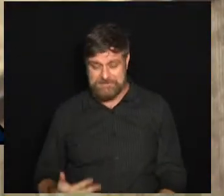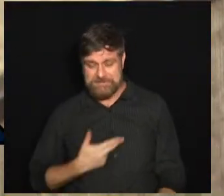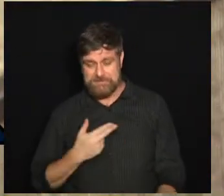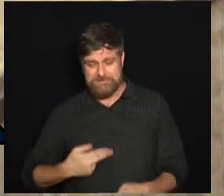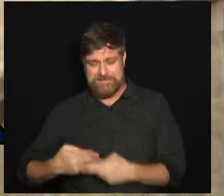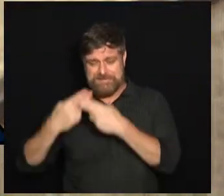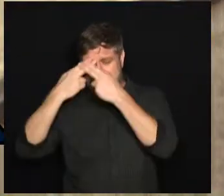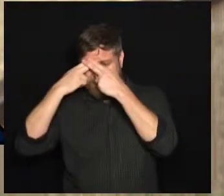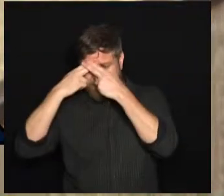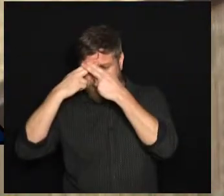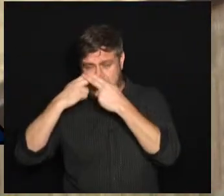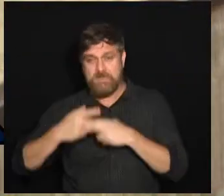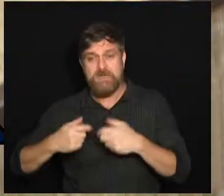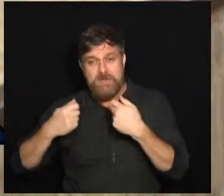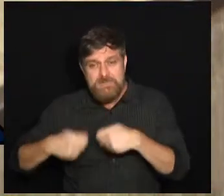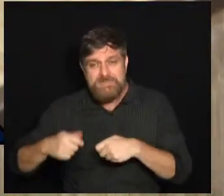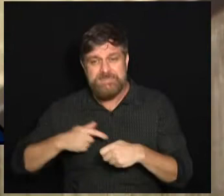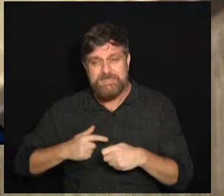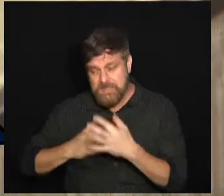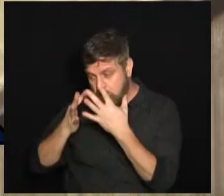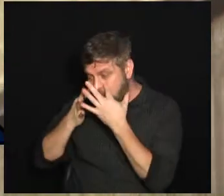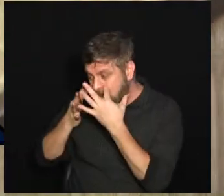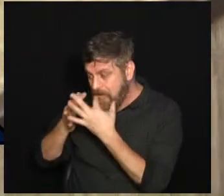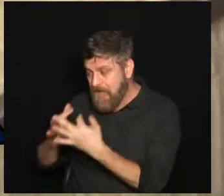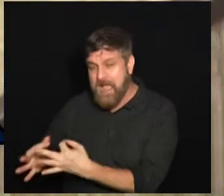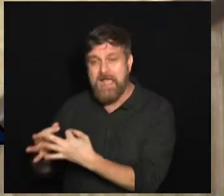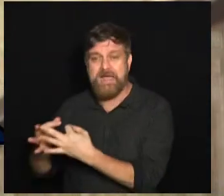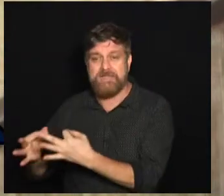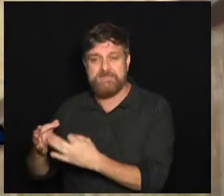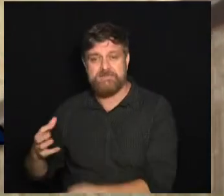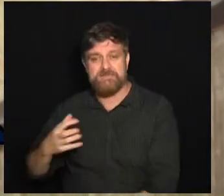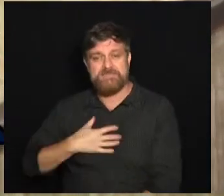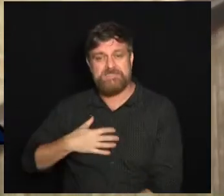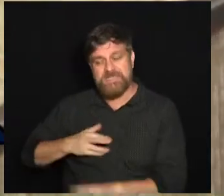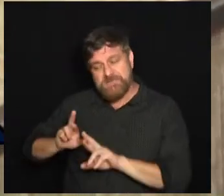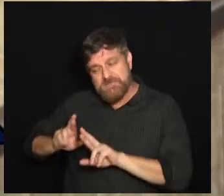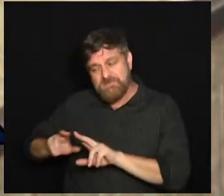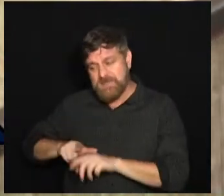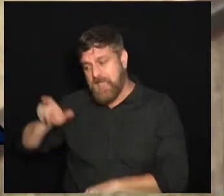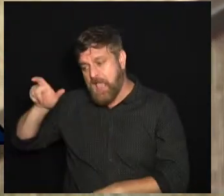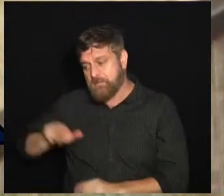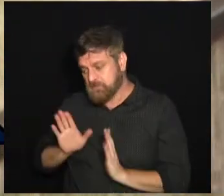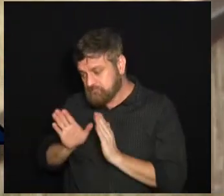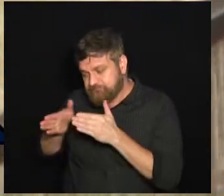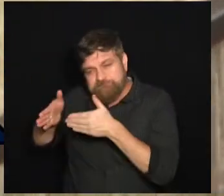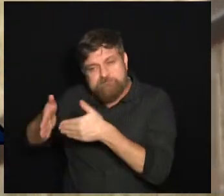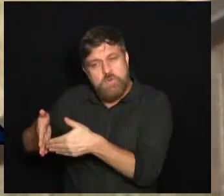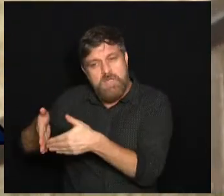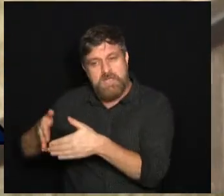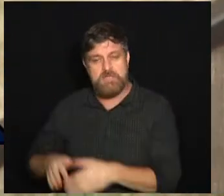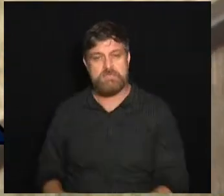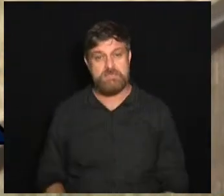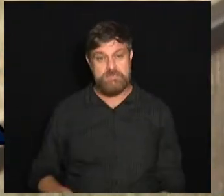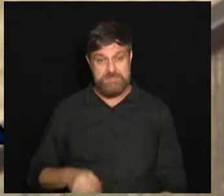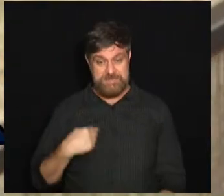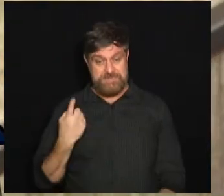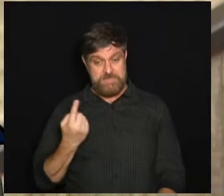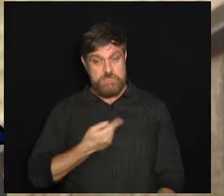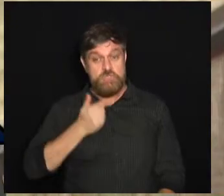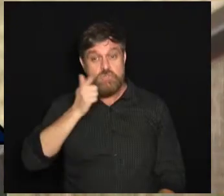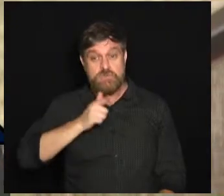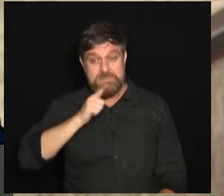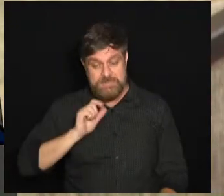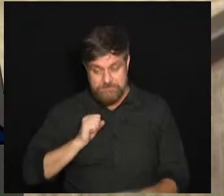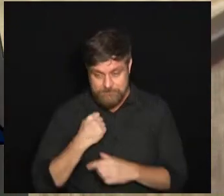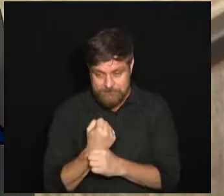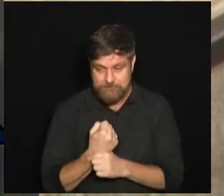pós-cirúrgico exige uma atenção diferenciada para aquele paciente. E se a gente pudesse garantir que